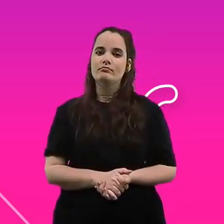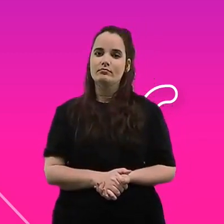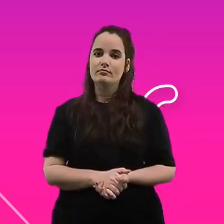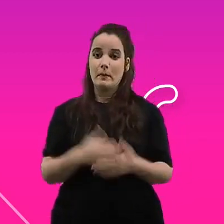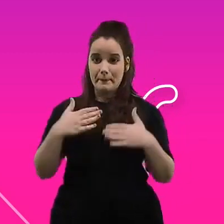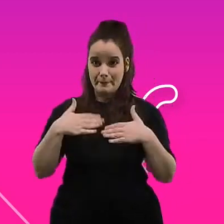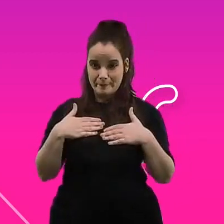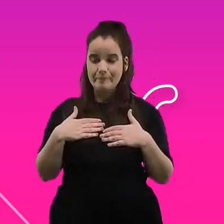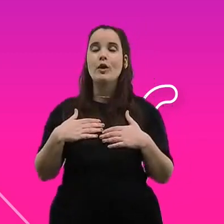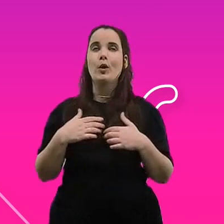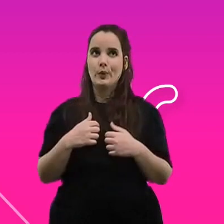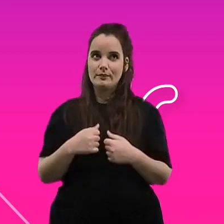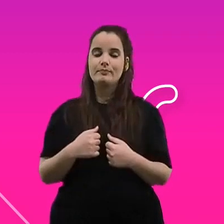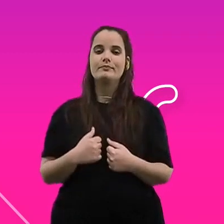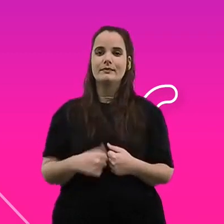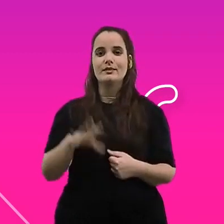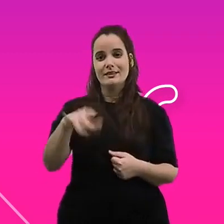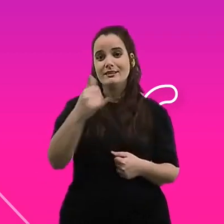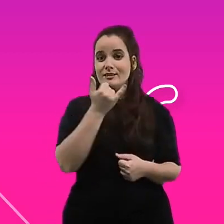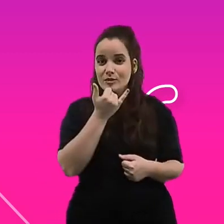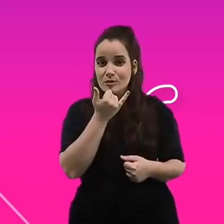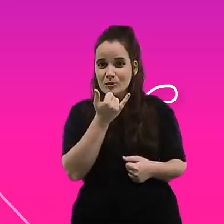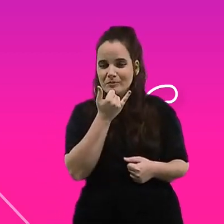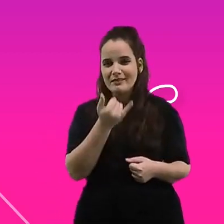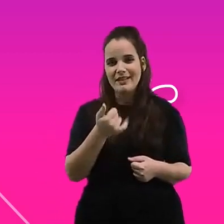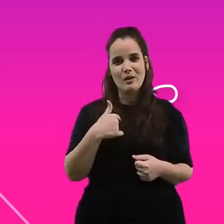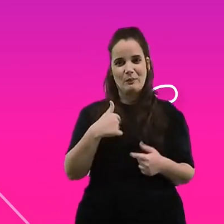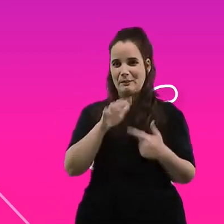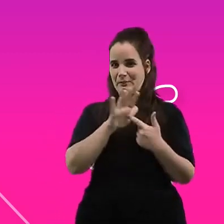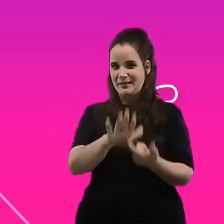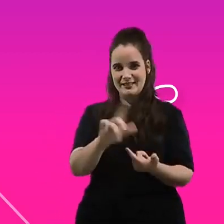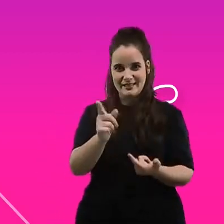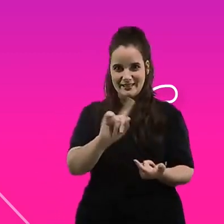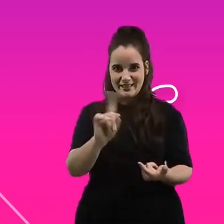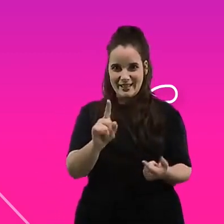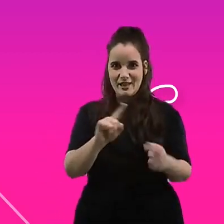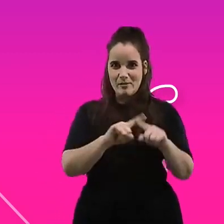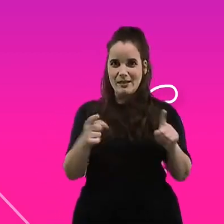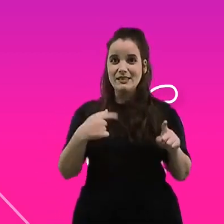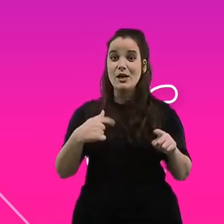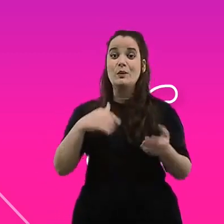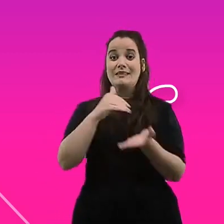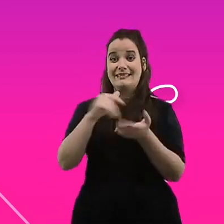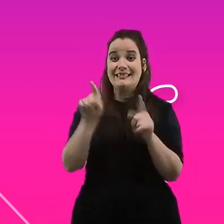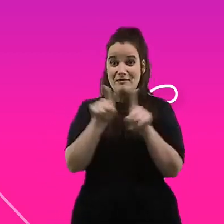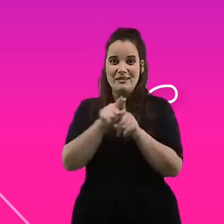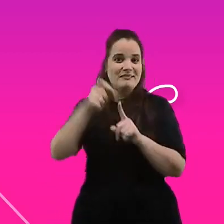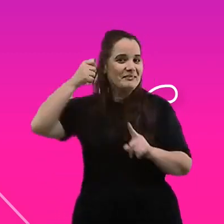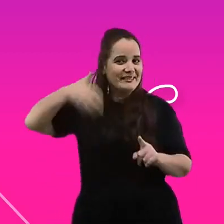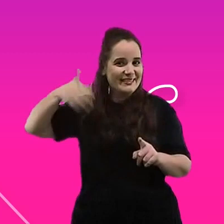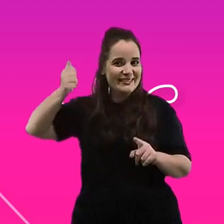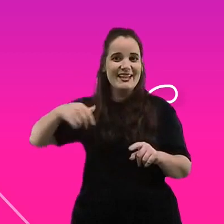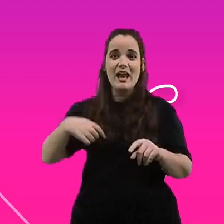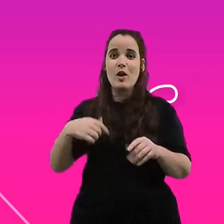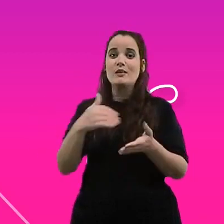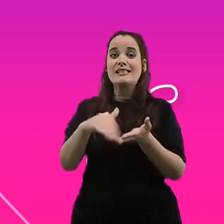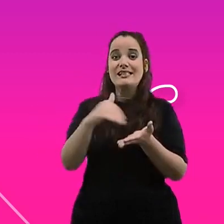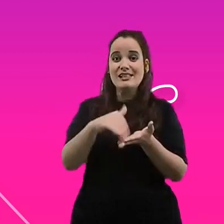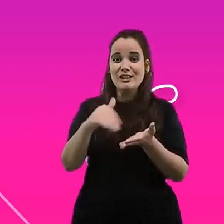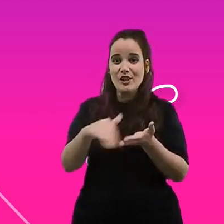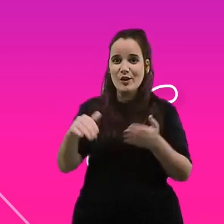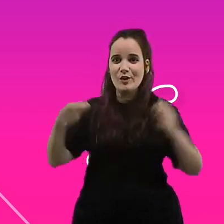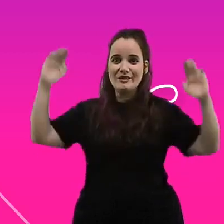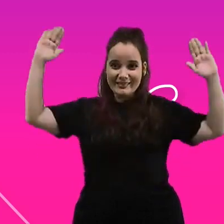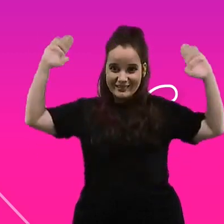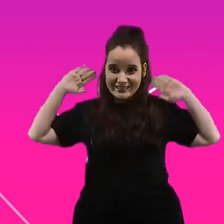Rodrigo, inicialmente eu queria pedir desculpas que eu não acabei não me apresentando, né? Mas eu estou no escritório aqui da minha casa, mas é quase a sala de estudos